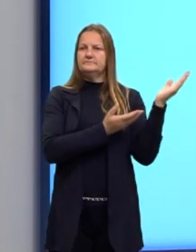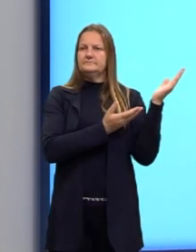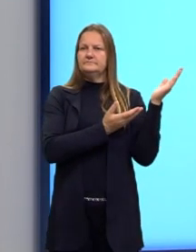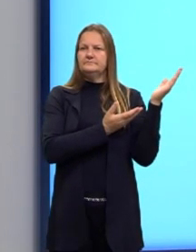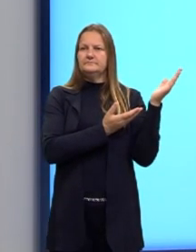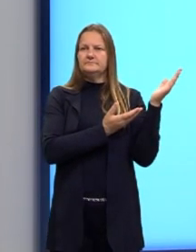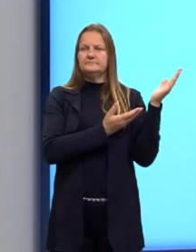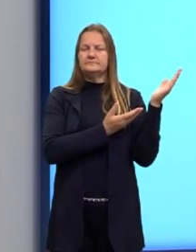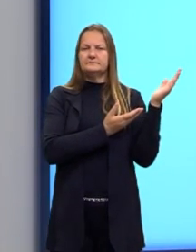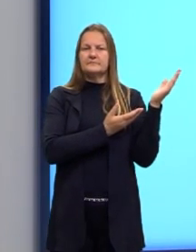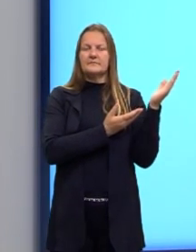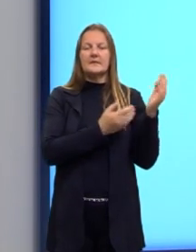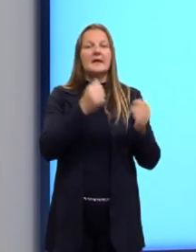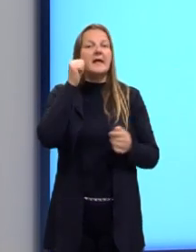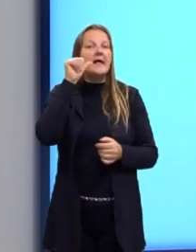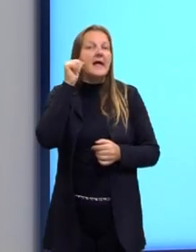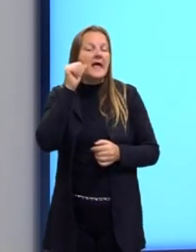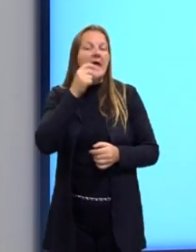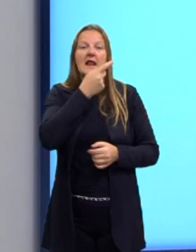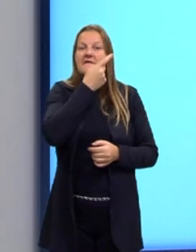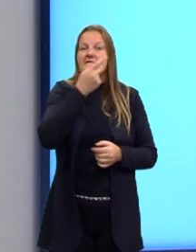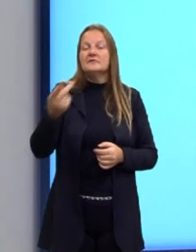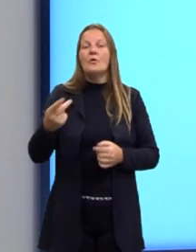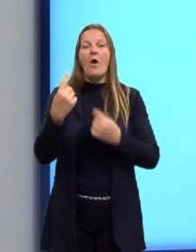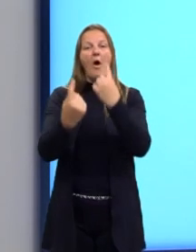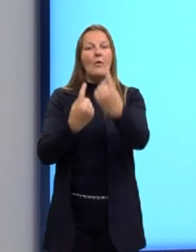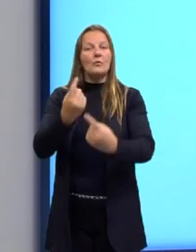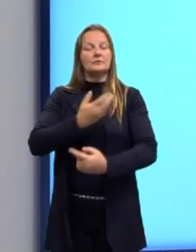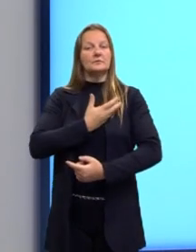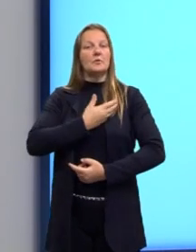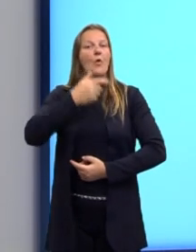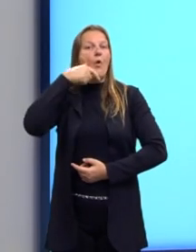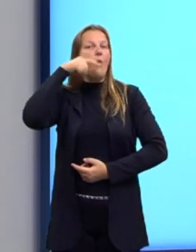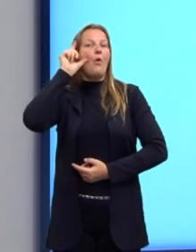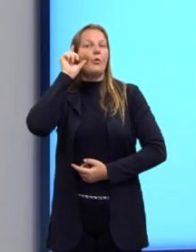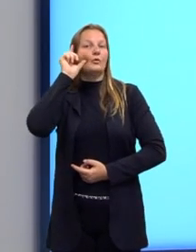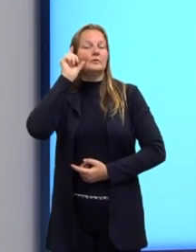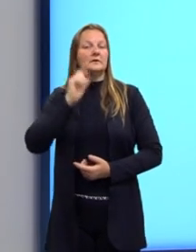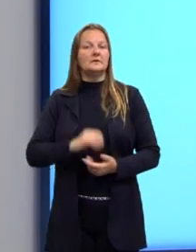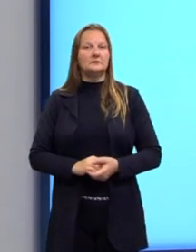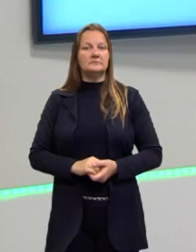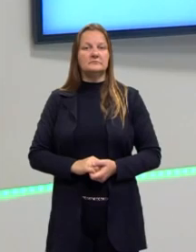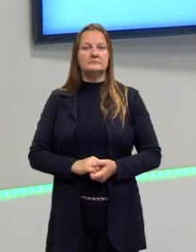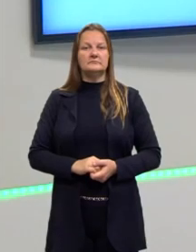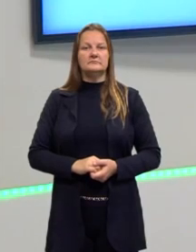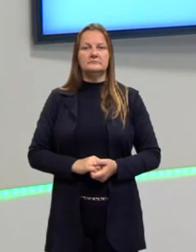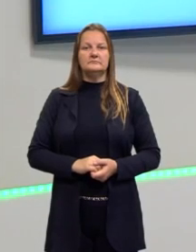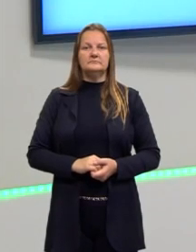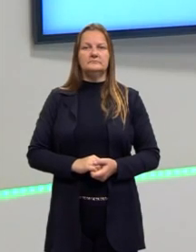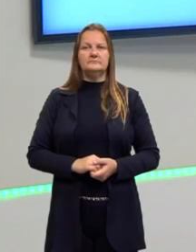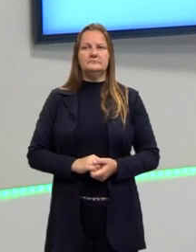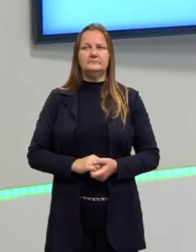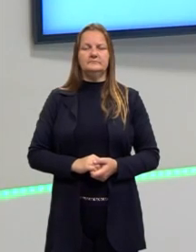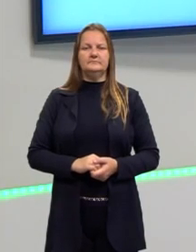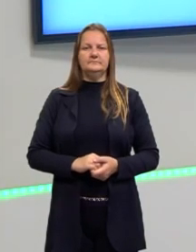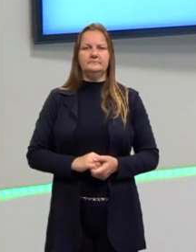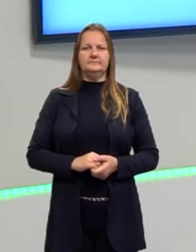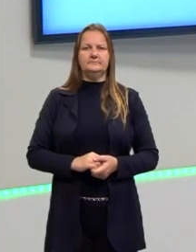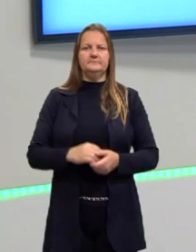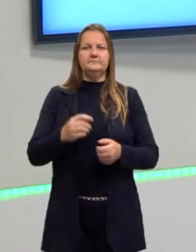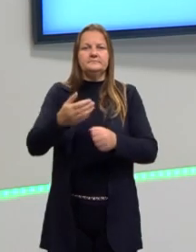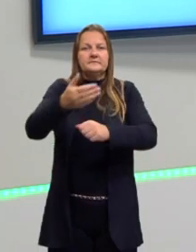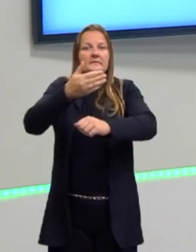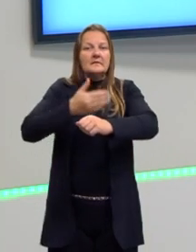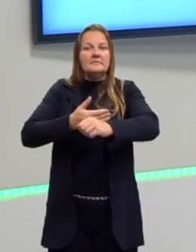ela visitou alguns amigos ontem viu a diferença ó antes era com